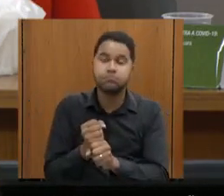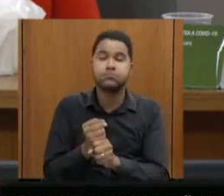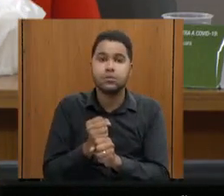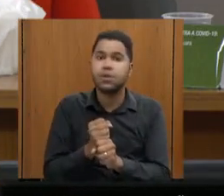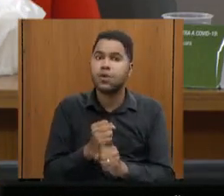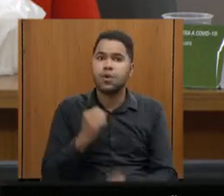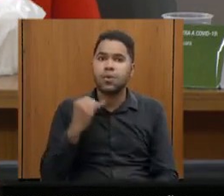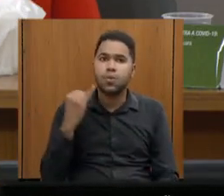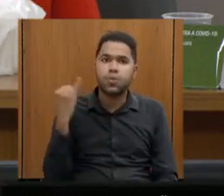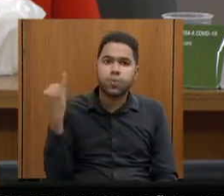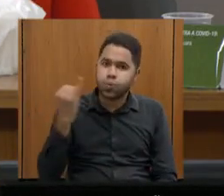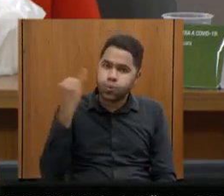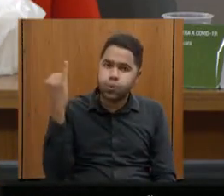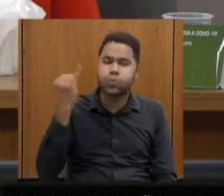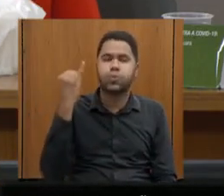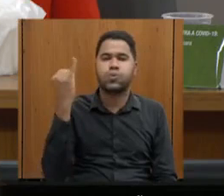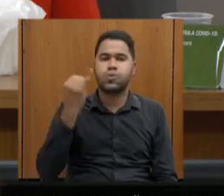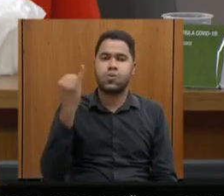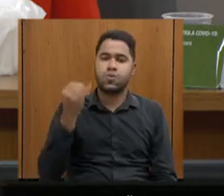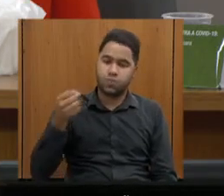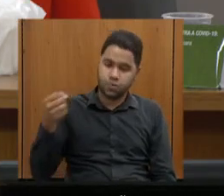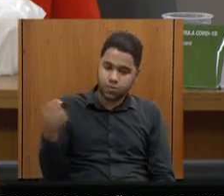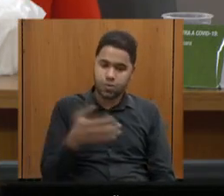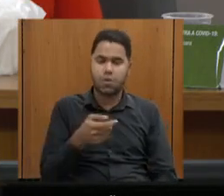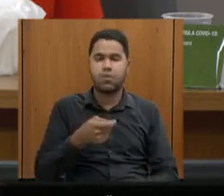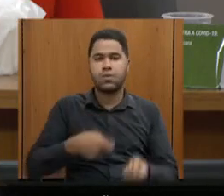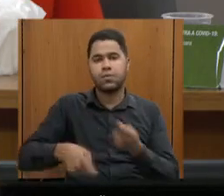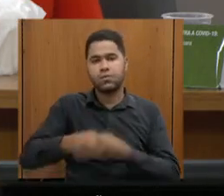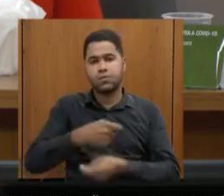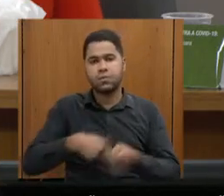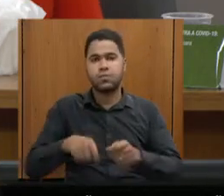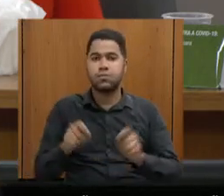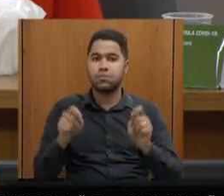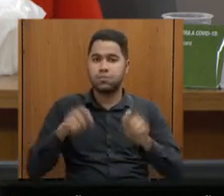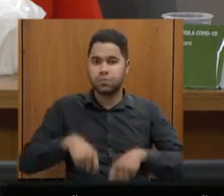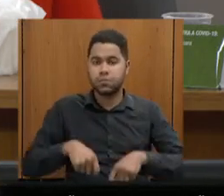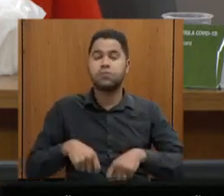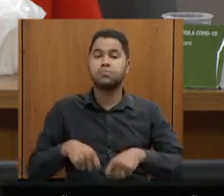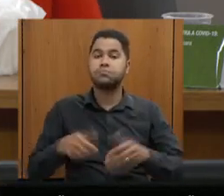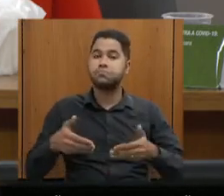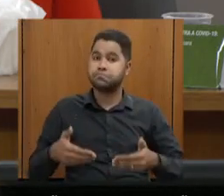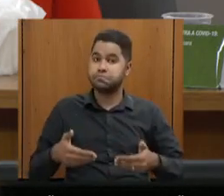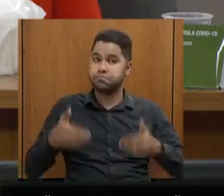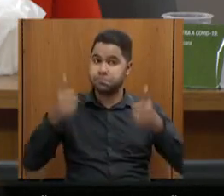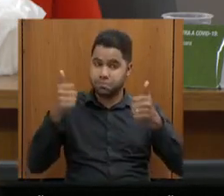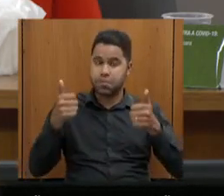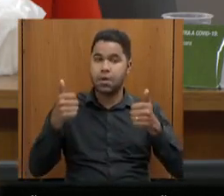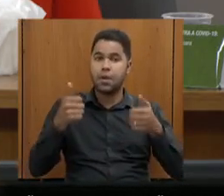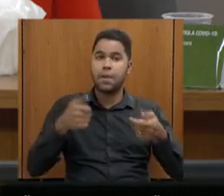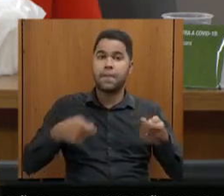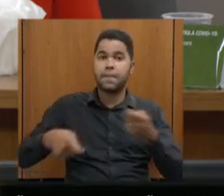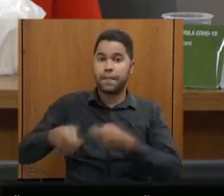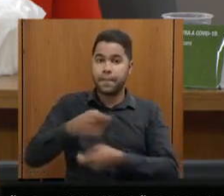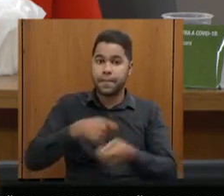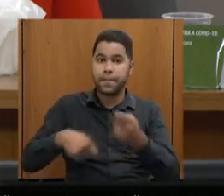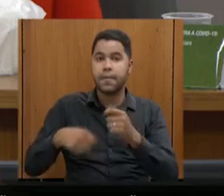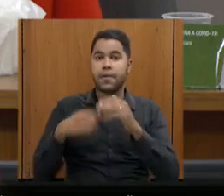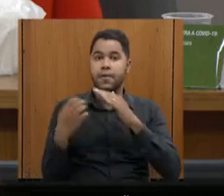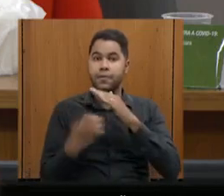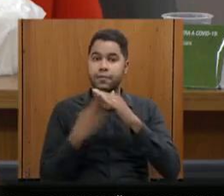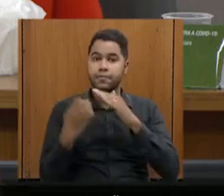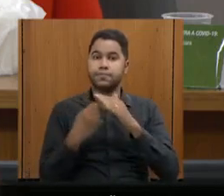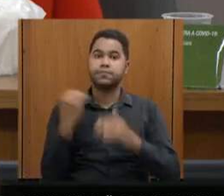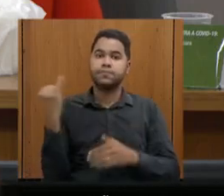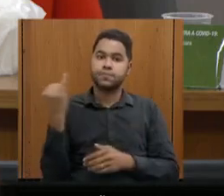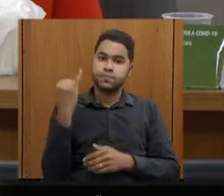será importantíssimo para que esta nova gestão possa fazer a melhor gestão de uma empresa